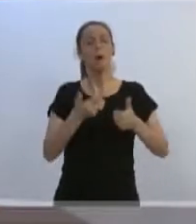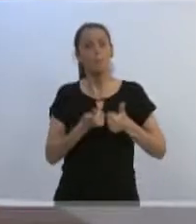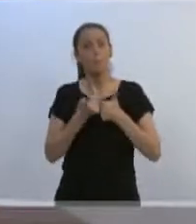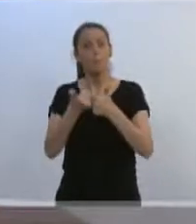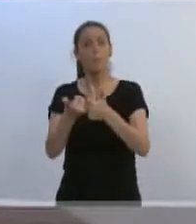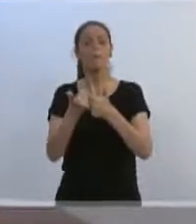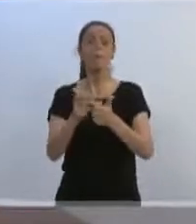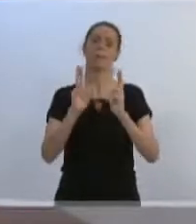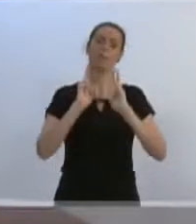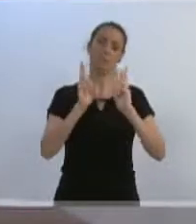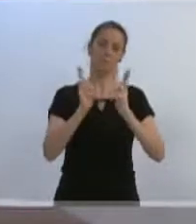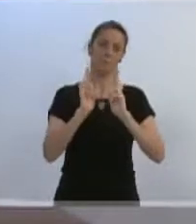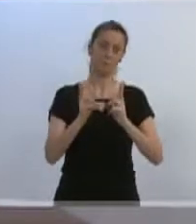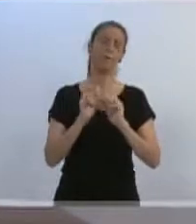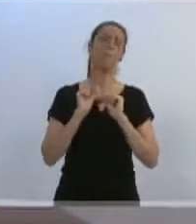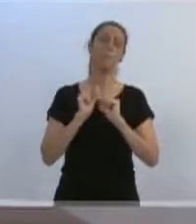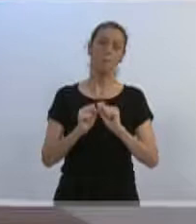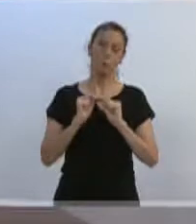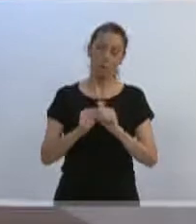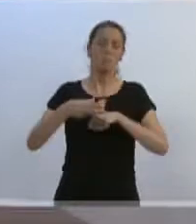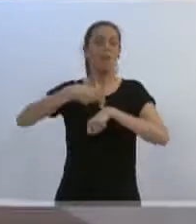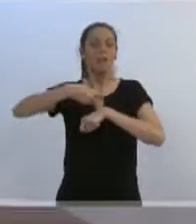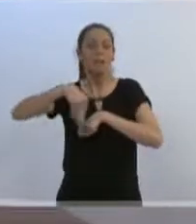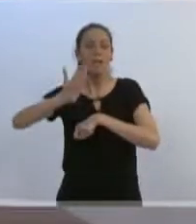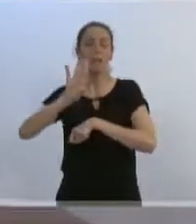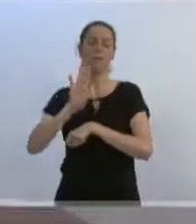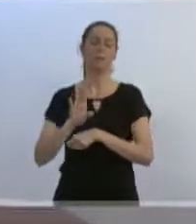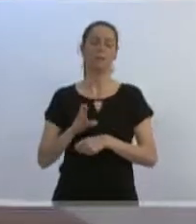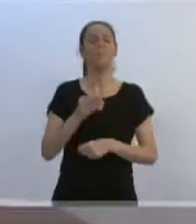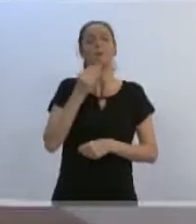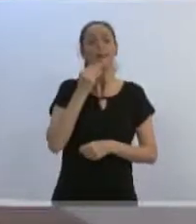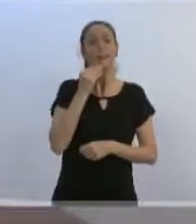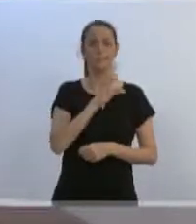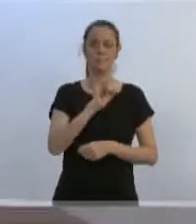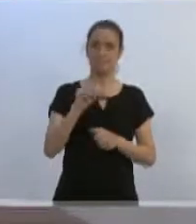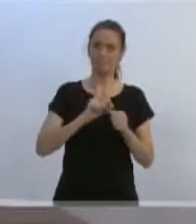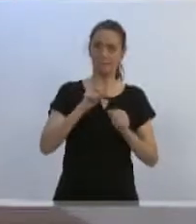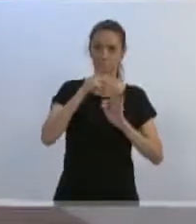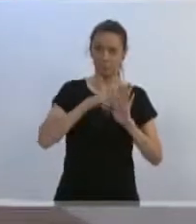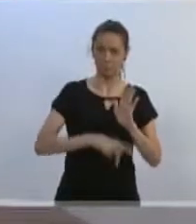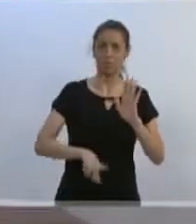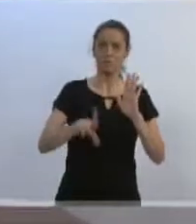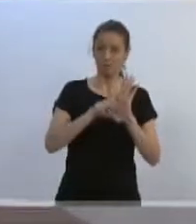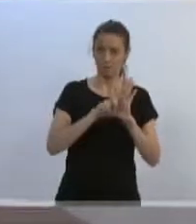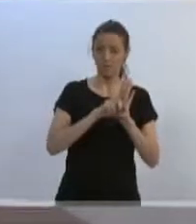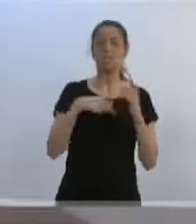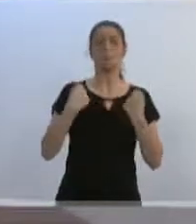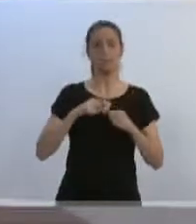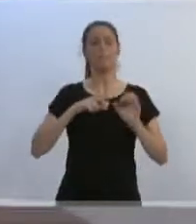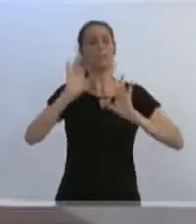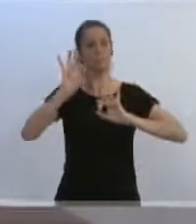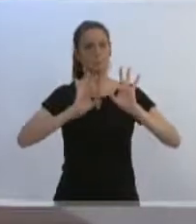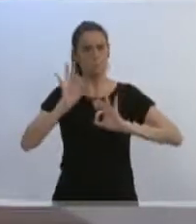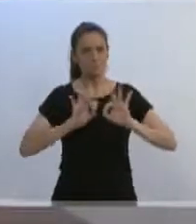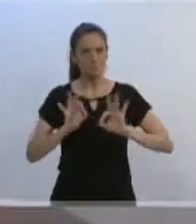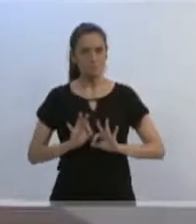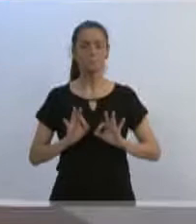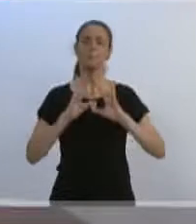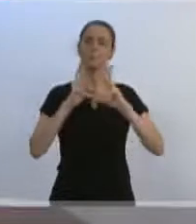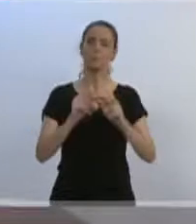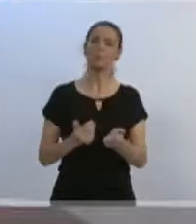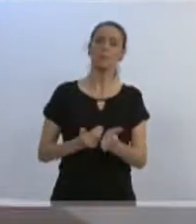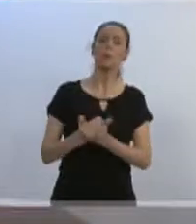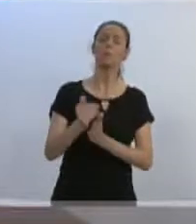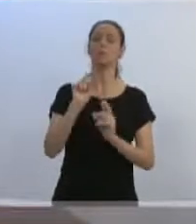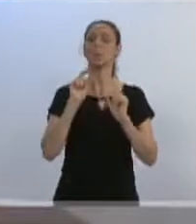o pessoal da van obviamente que para se fazer um projeto de lei ou coisa parecida tem que ter toda uma regulamentação a começar